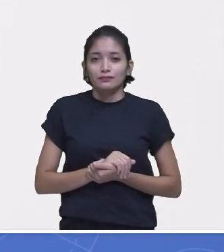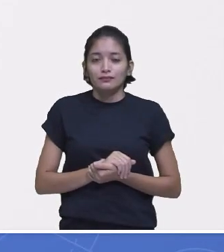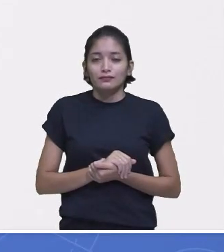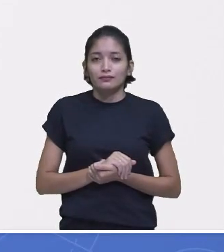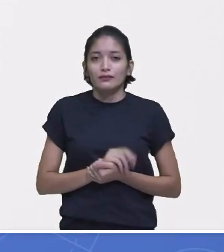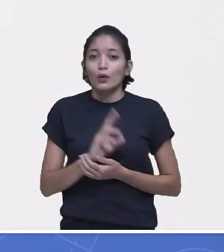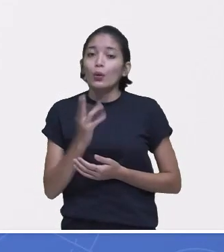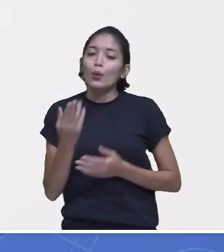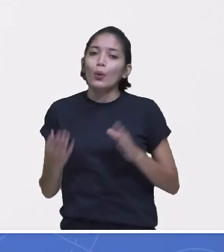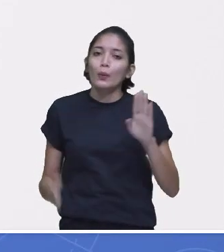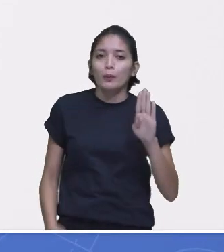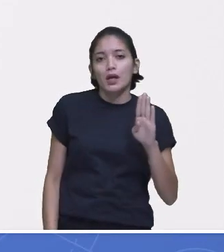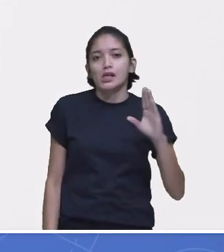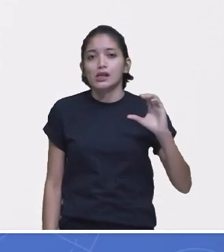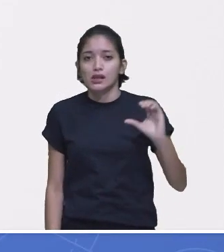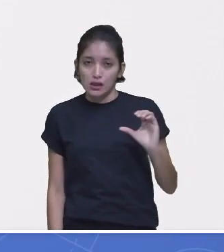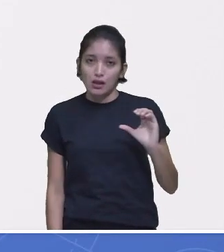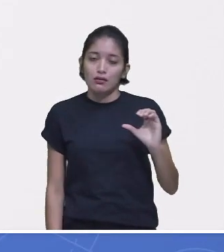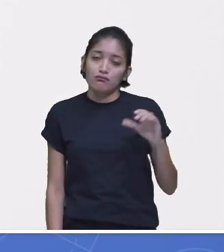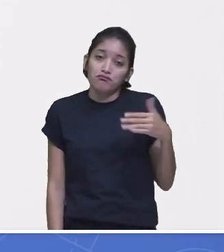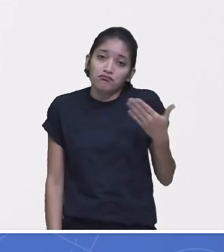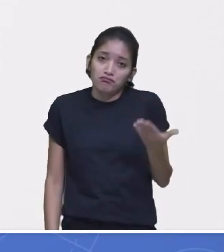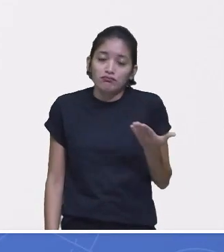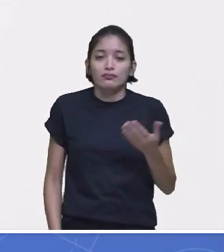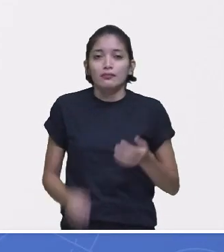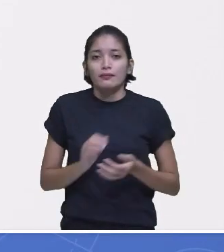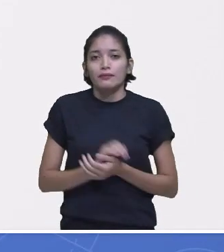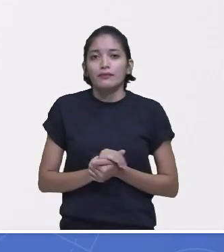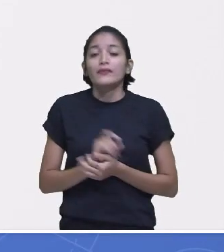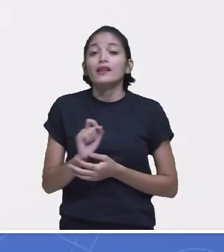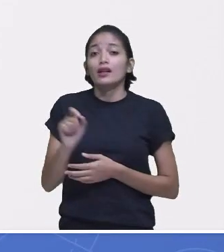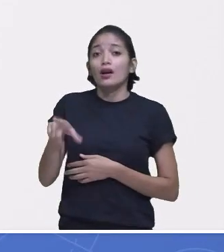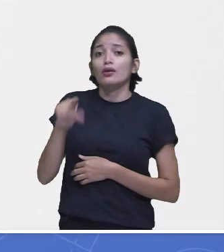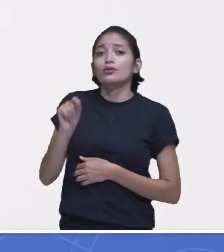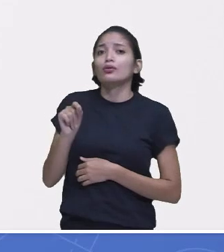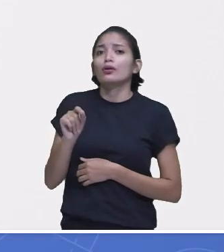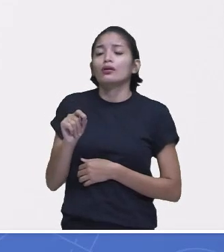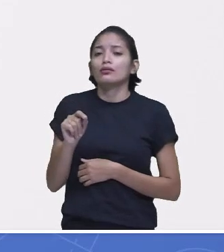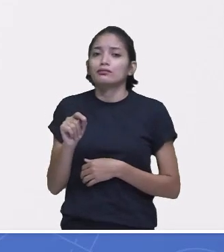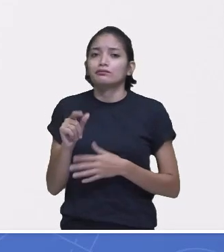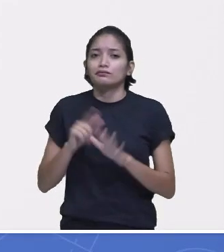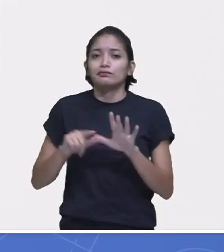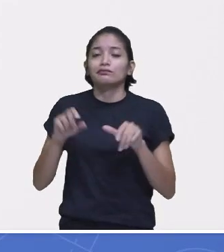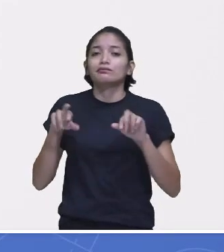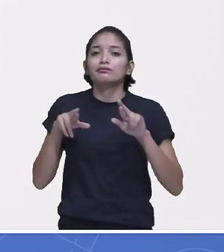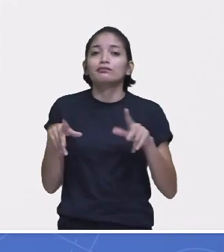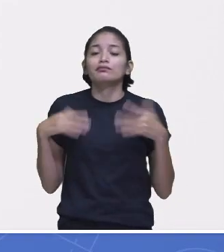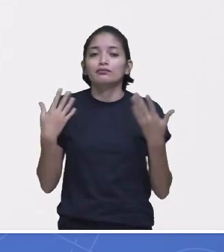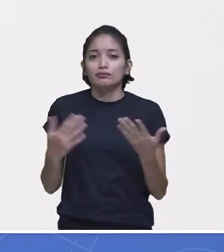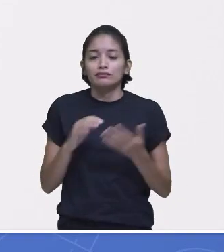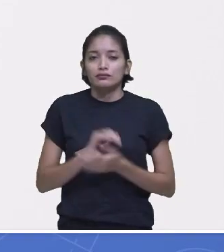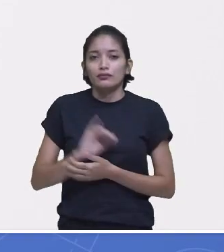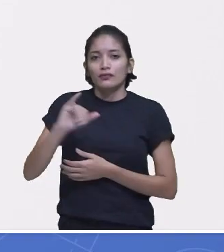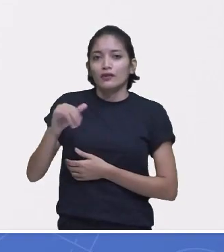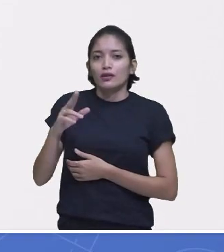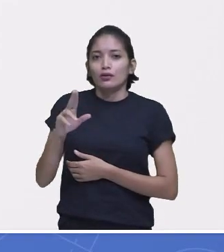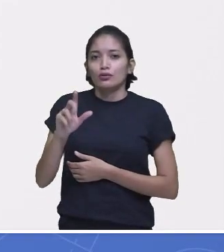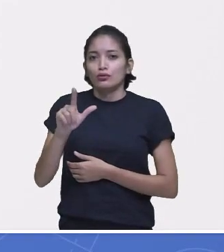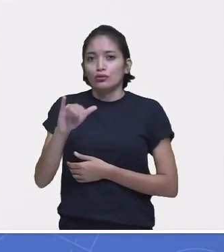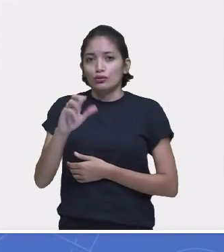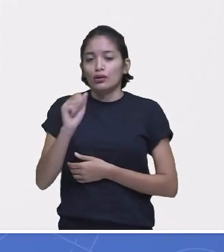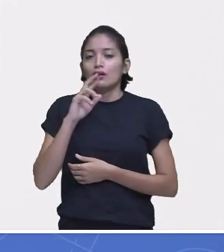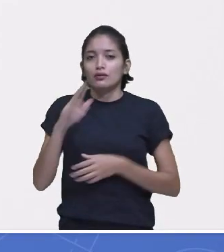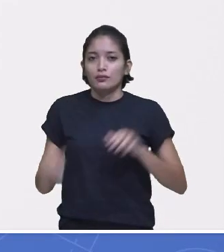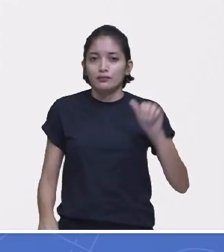Ou a letra B ou a letra C? Quem escolheu aí uma letra diferente? Júlia Cristina,